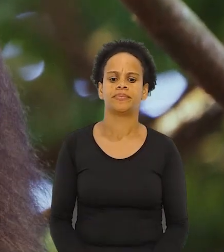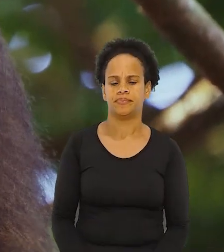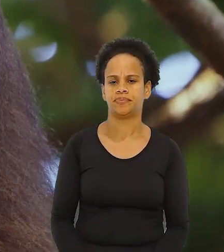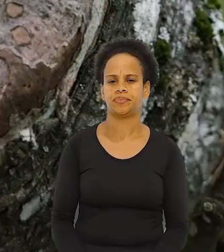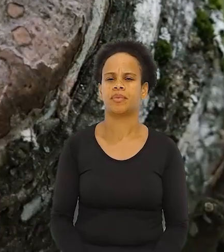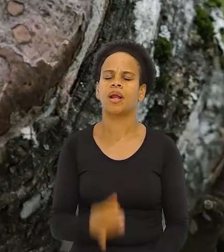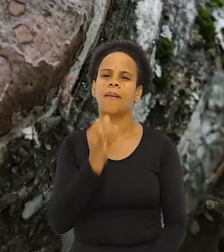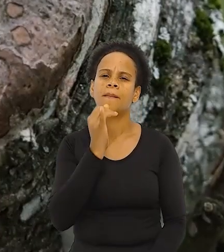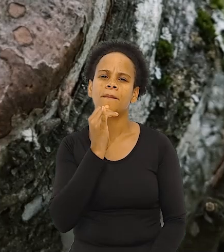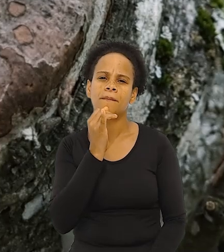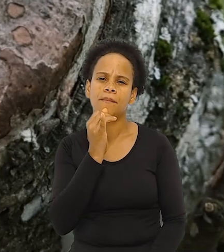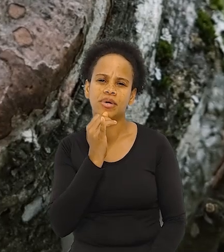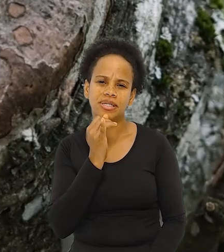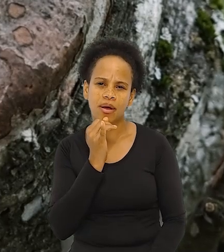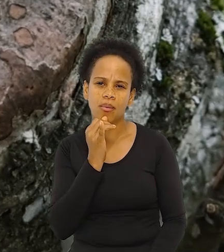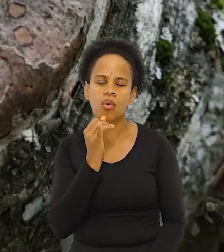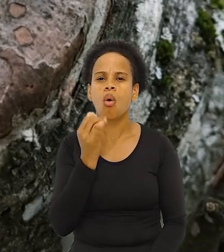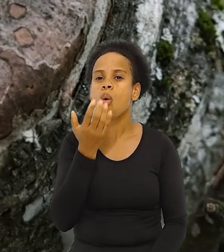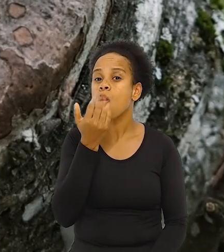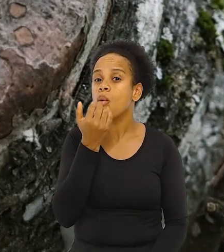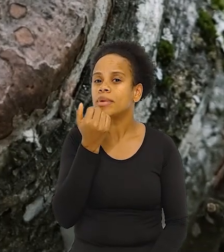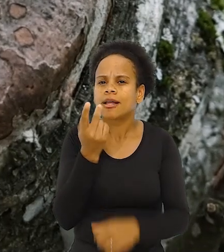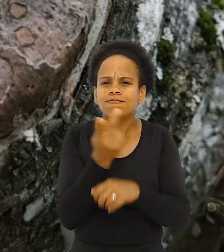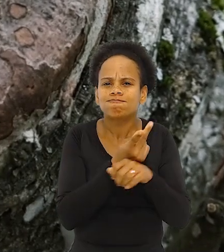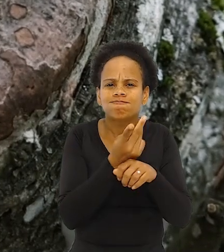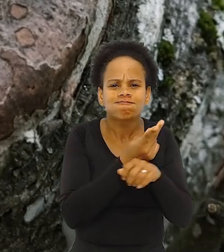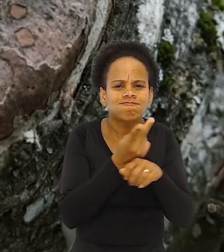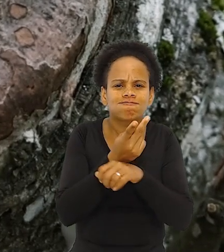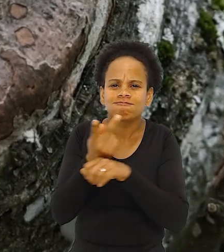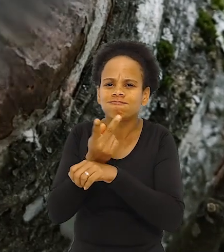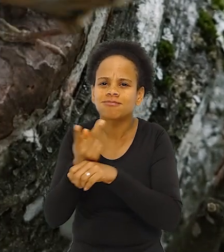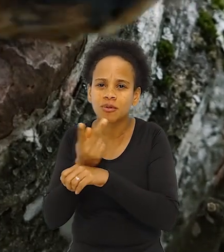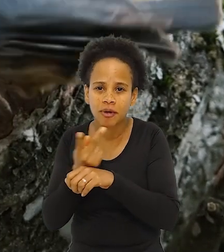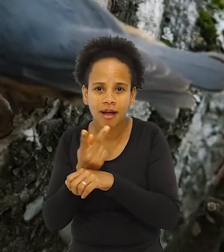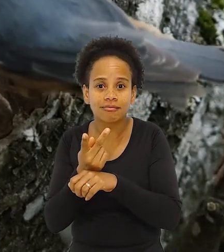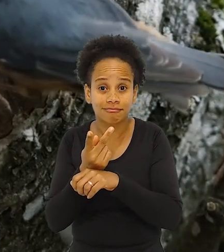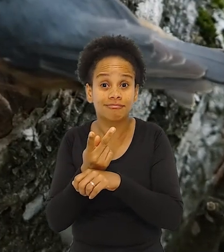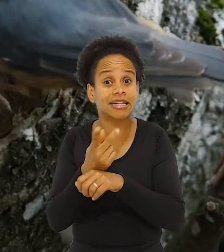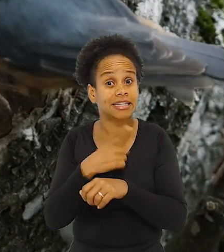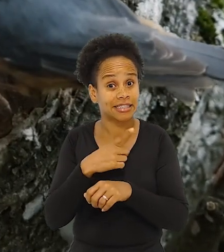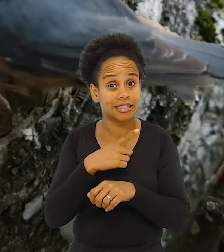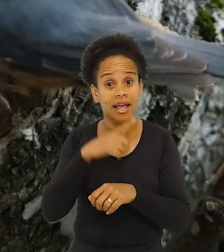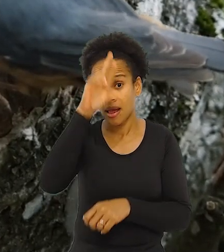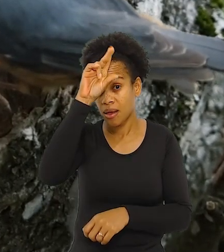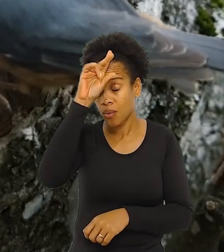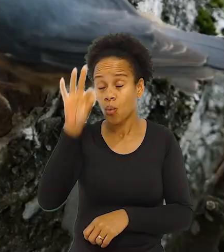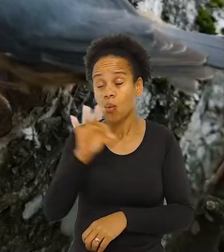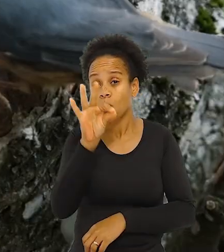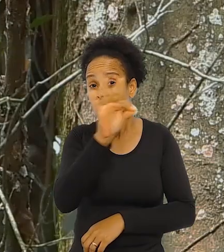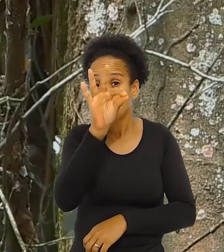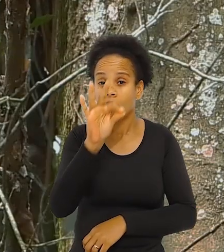Como, por exemplo, procurar alimento. Assim acontece também com os mosquitos